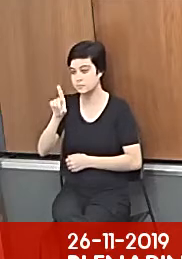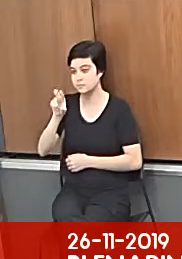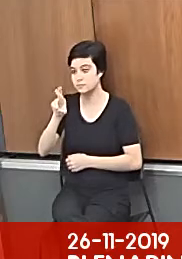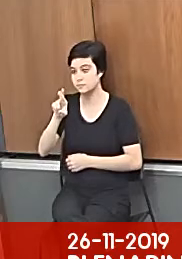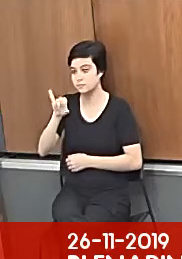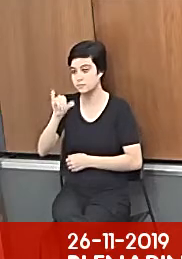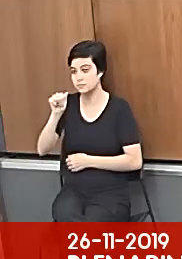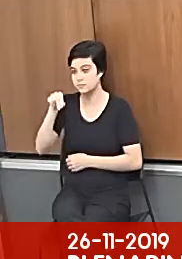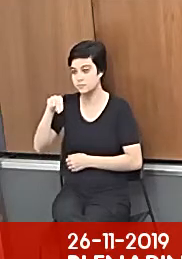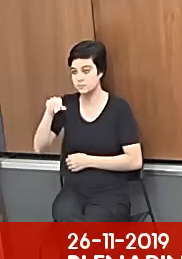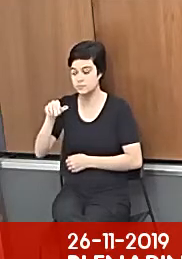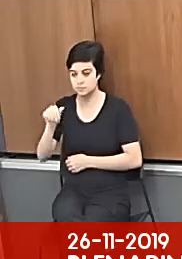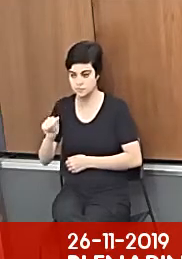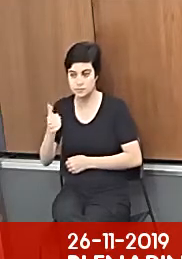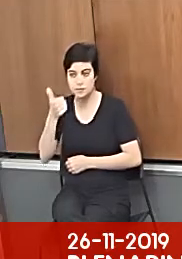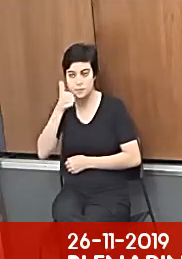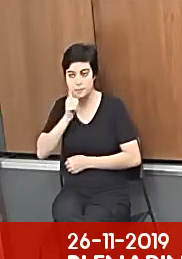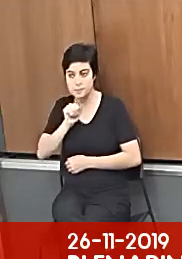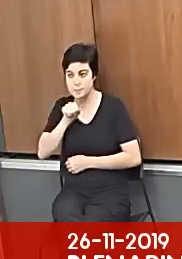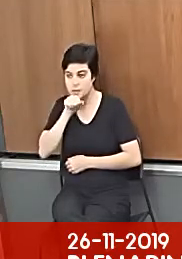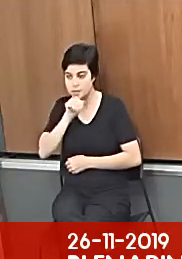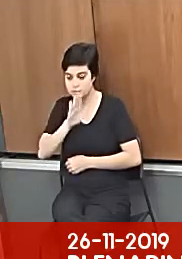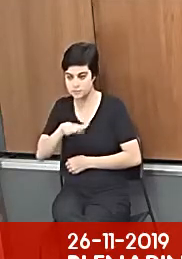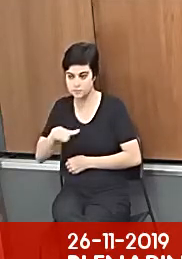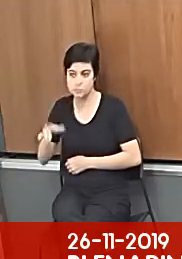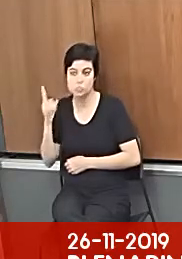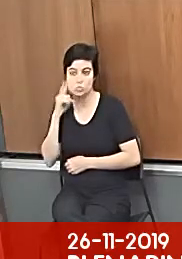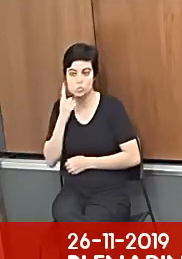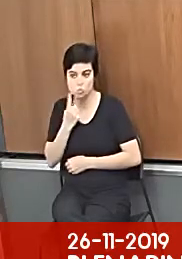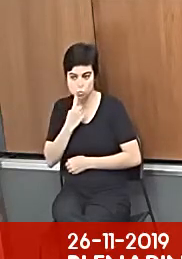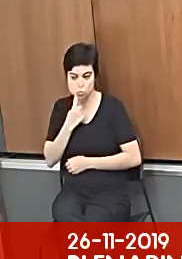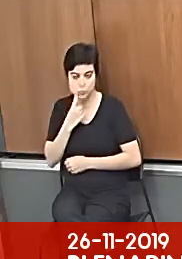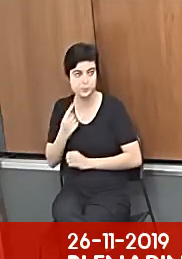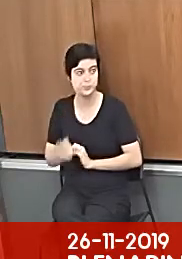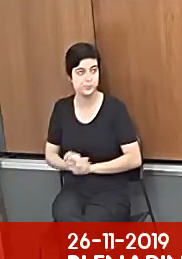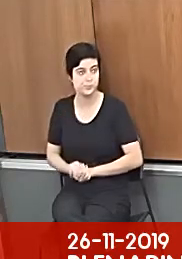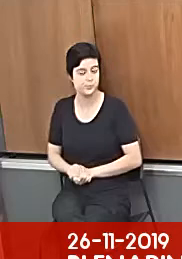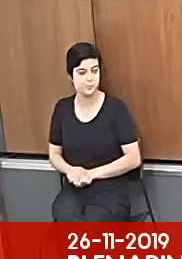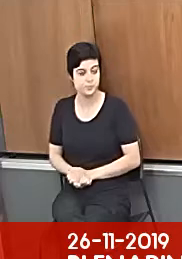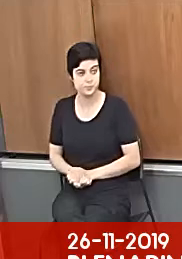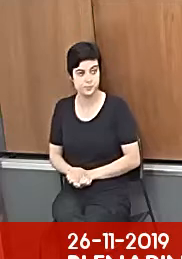Souza Carvalho, mãe de criança surda.